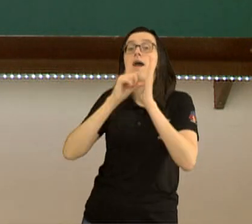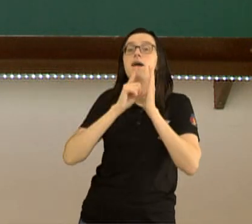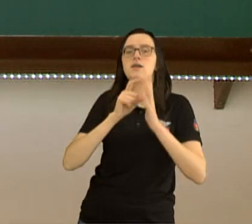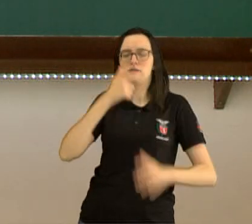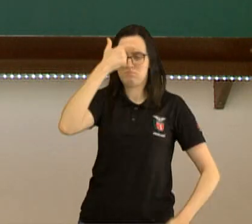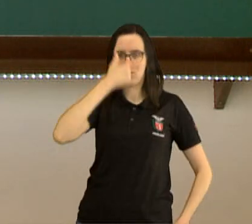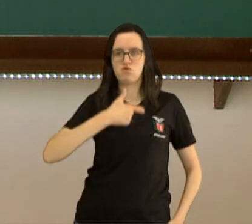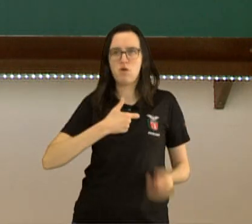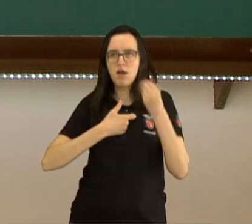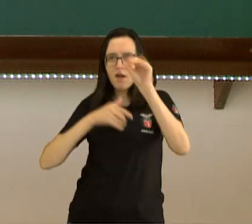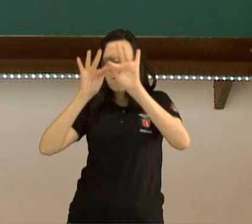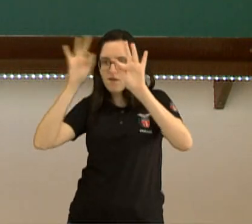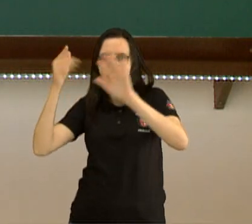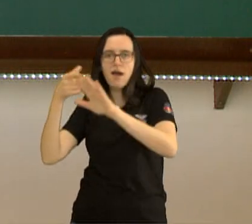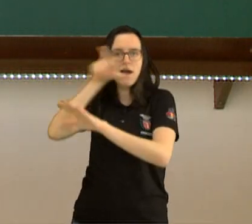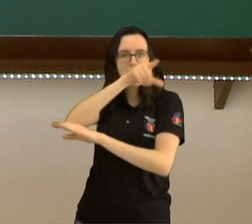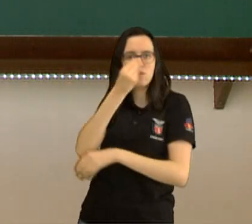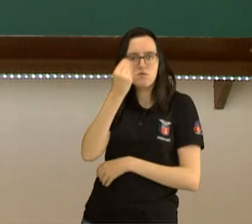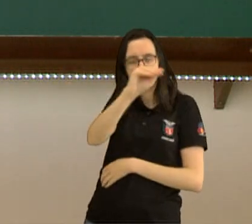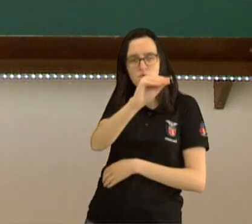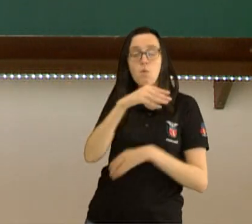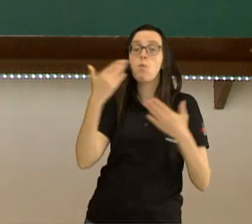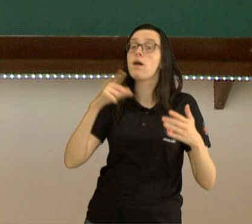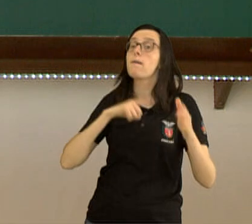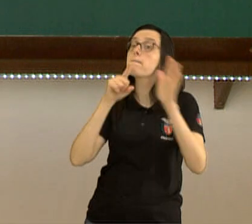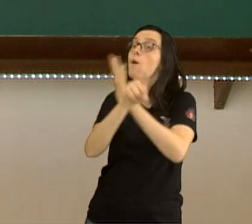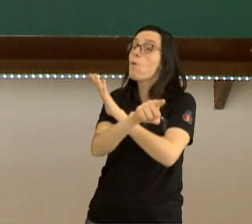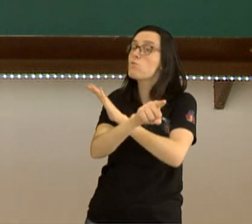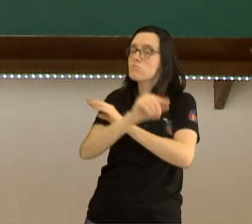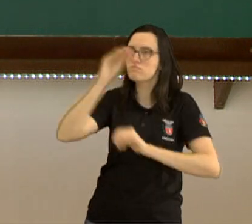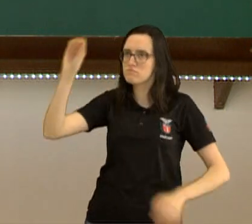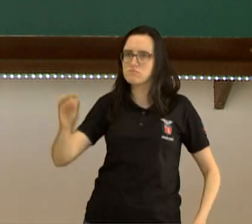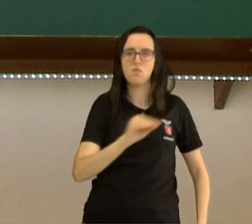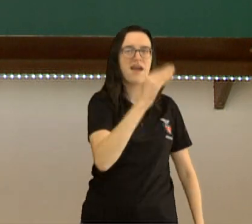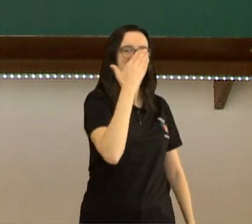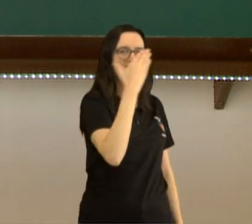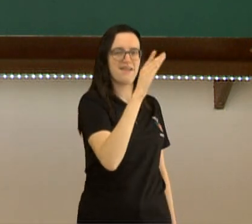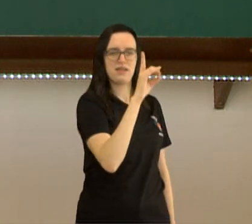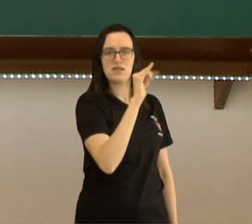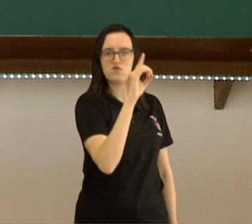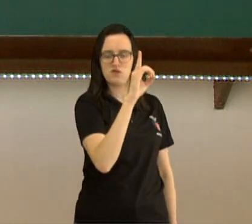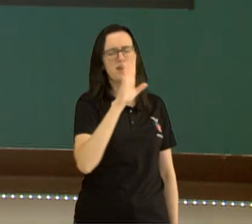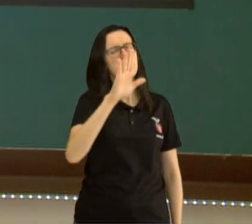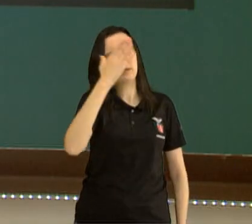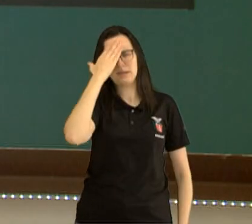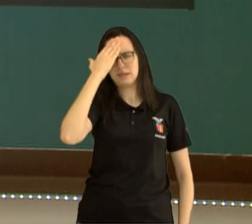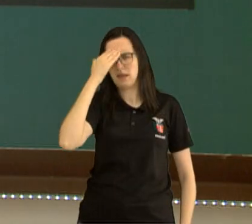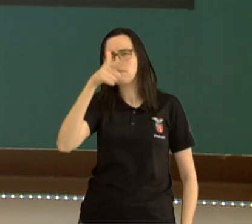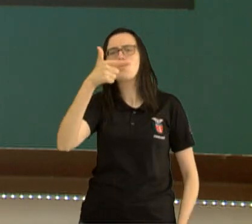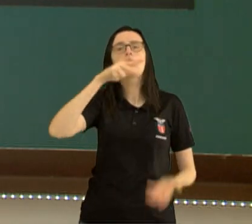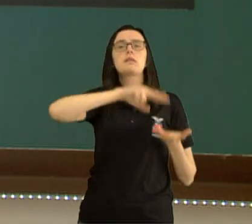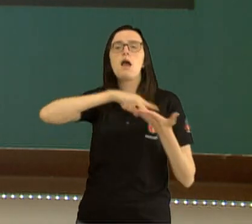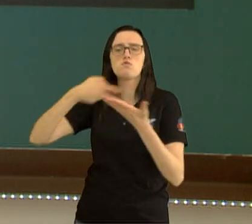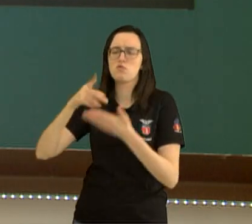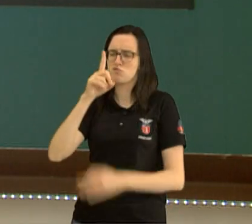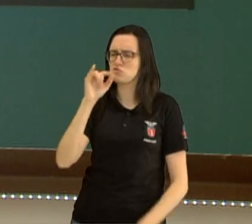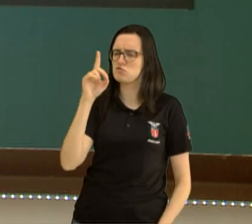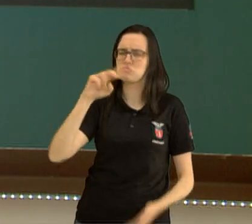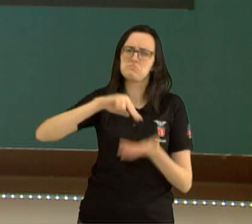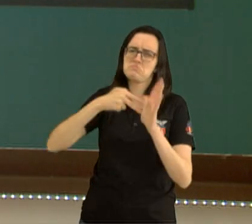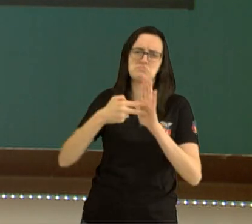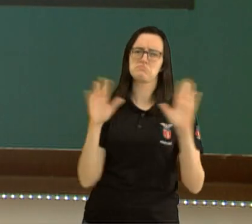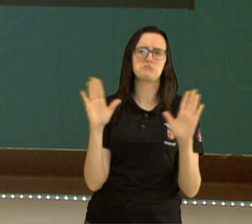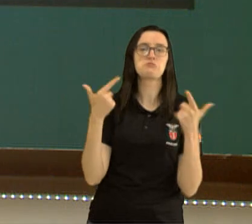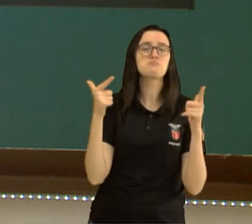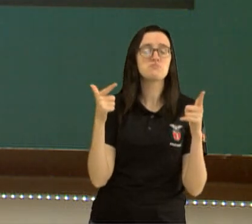sujeito na frase, quando você tem uma pergunta, tá ok? Vale ressaltar que ele, no final das contas, não vai ter nenhuma tradução. A única função